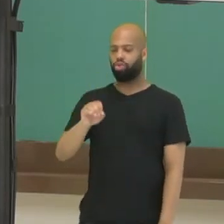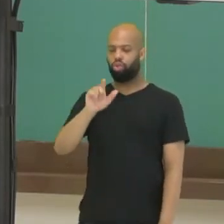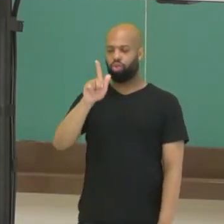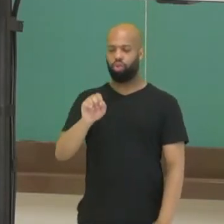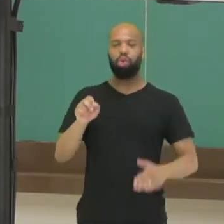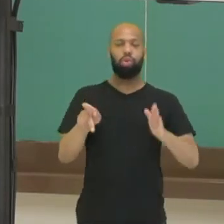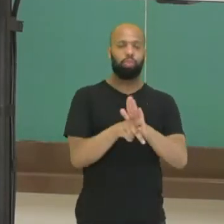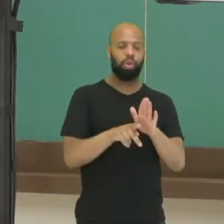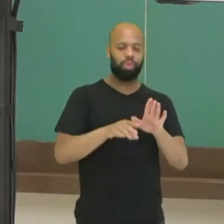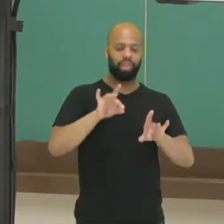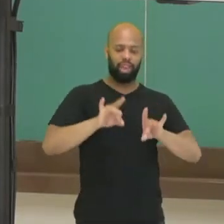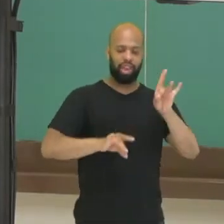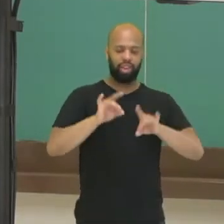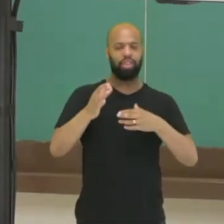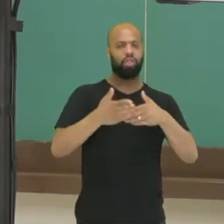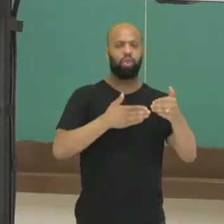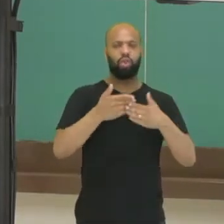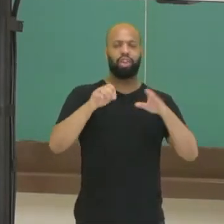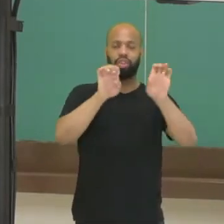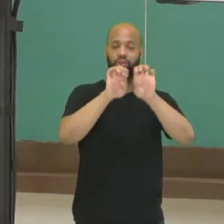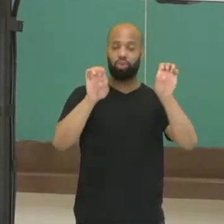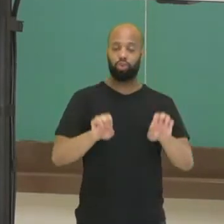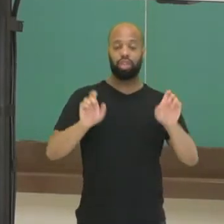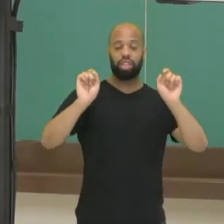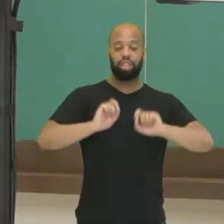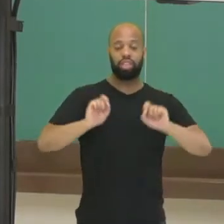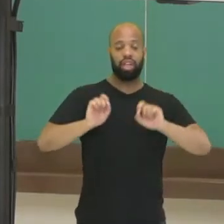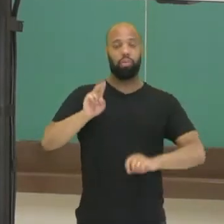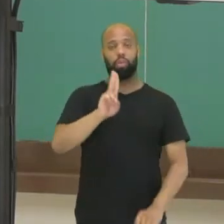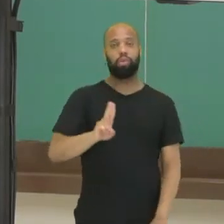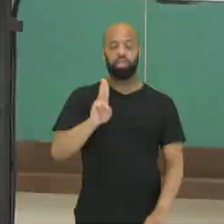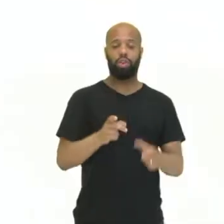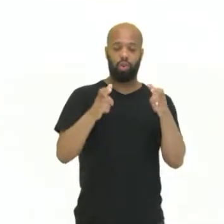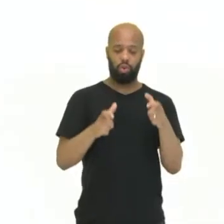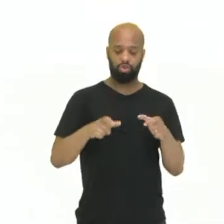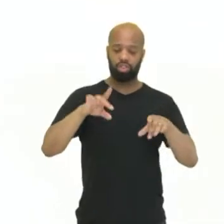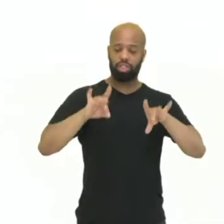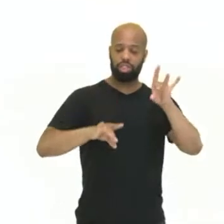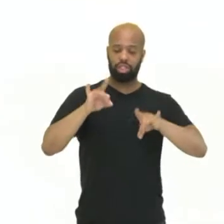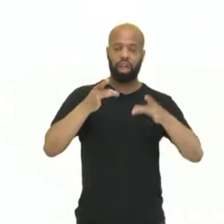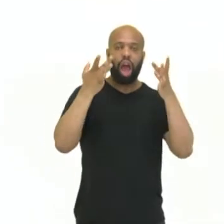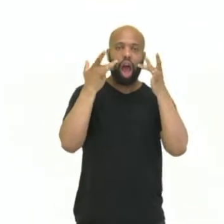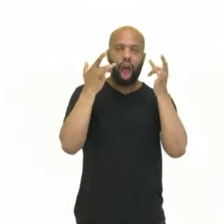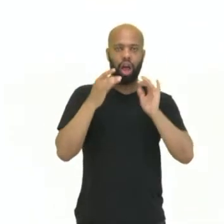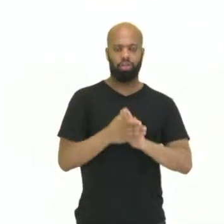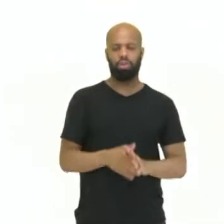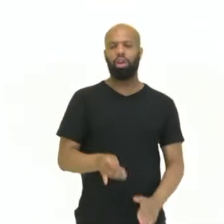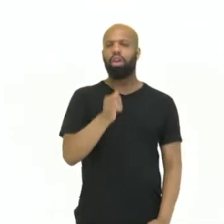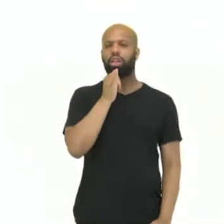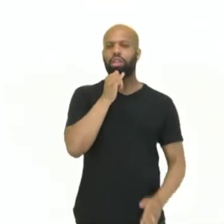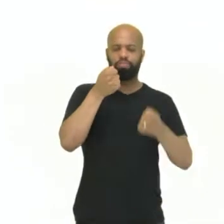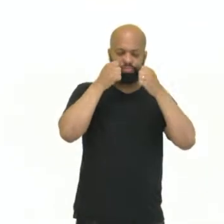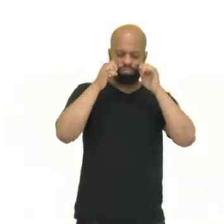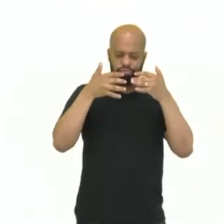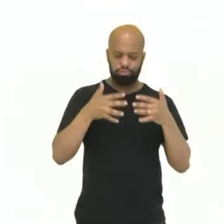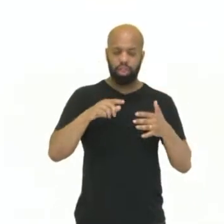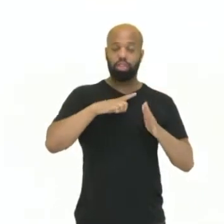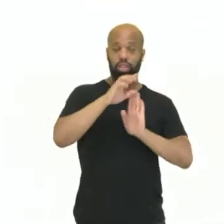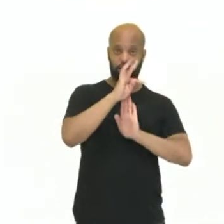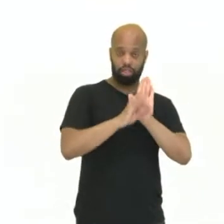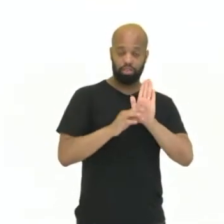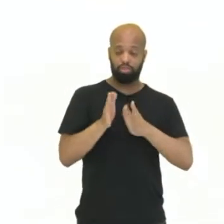qualquer estrutura de jogo que possa ser utilizada no teatro. Seja dramático, né, a partir de textos de